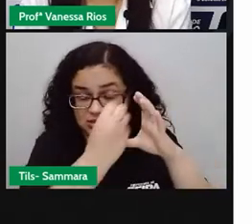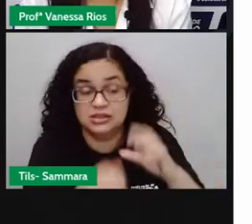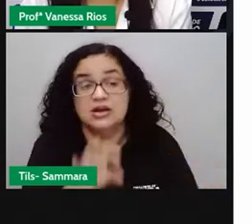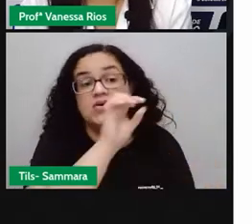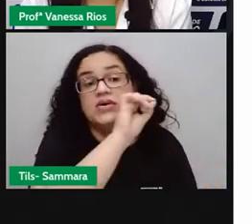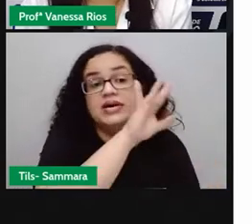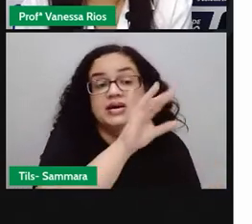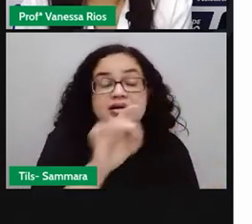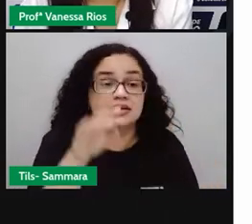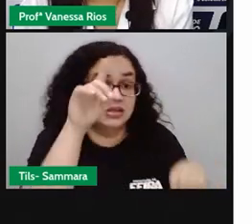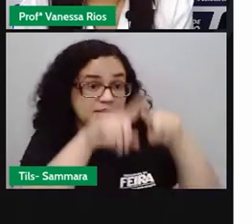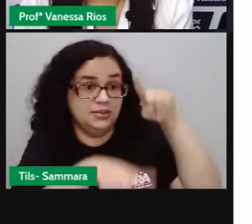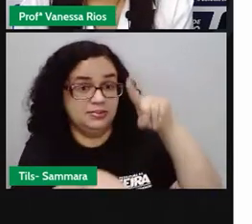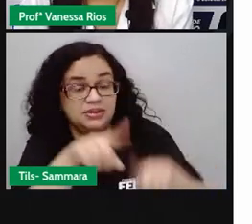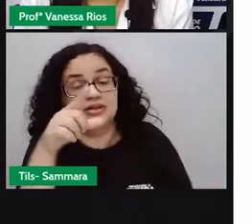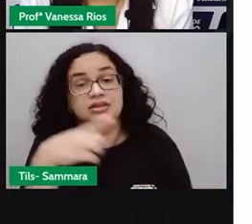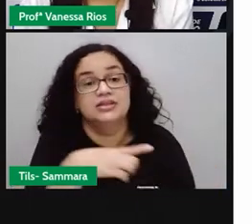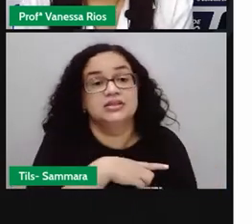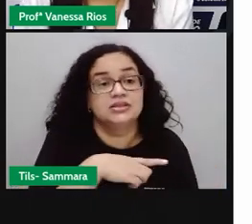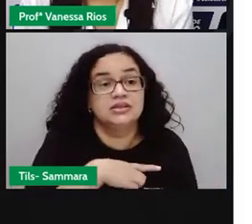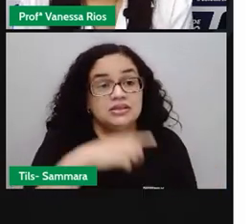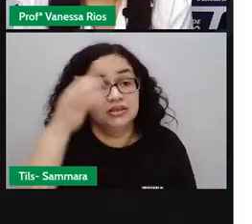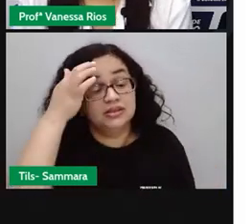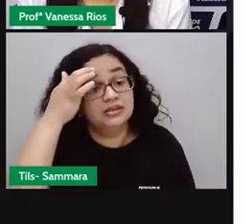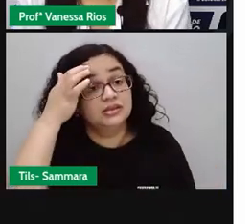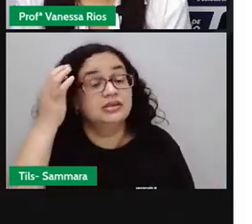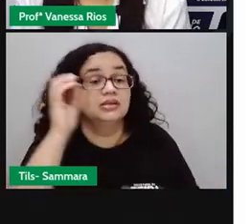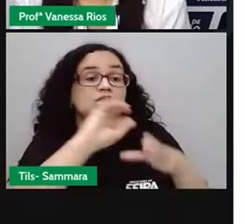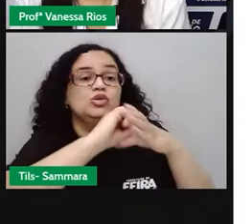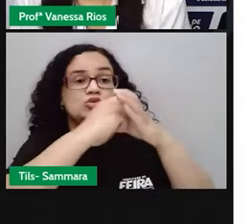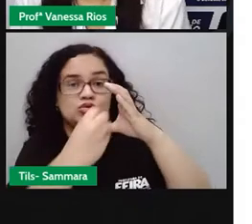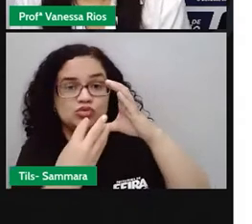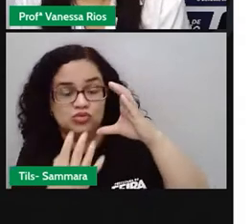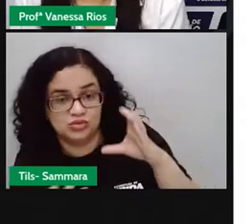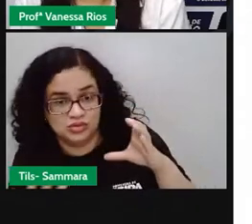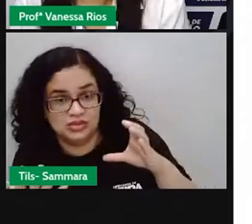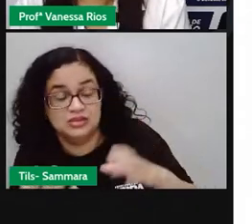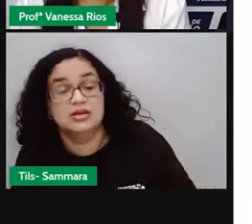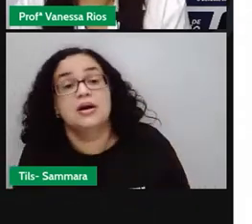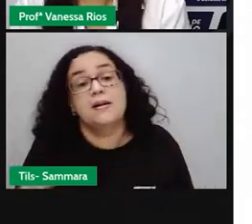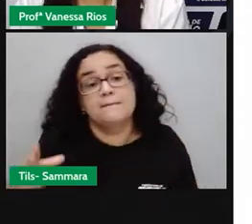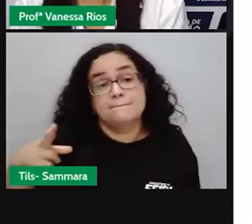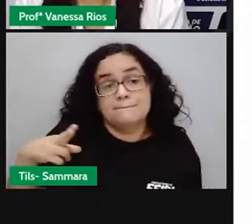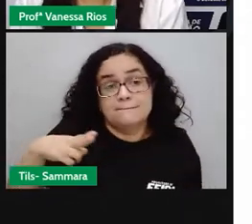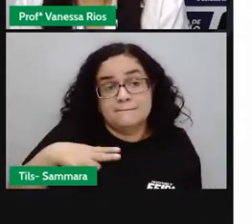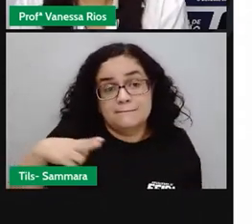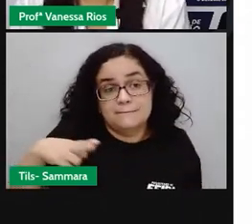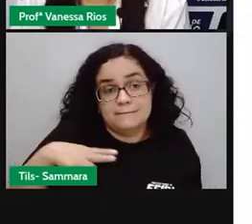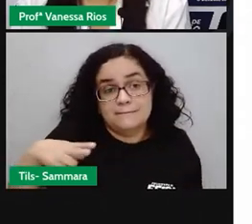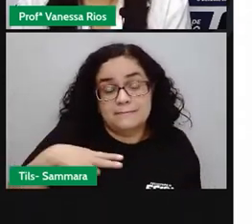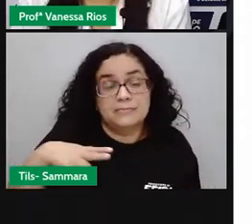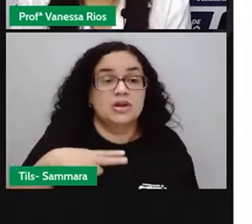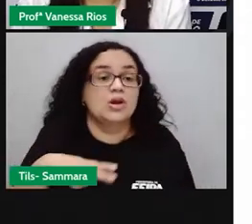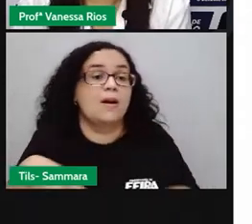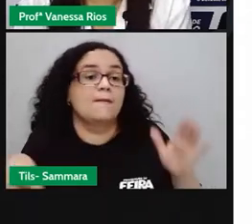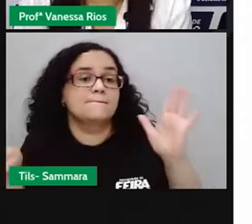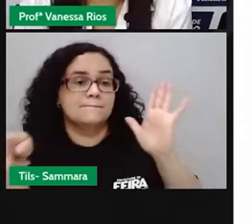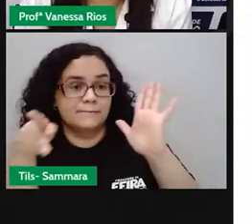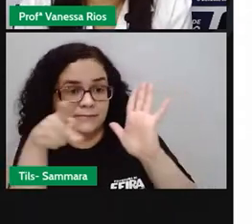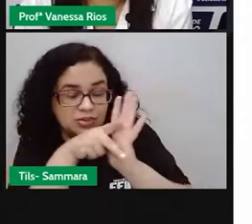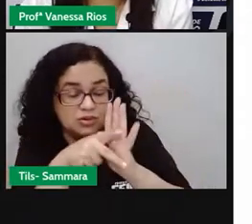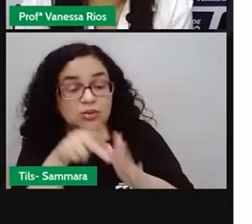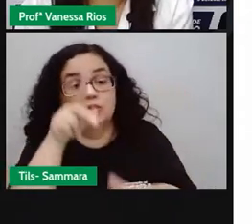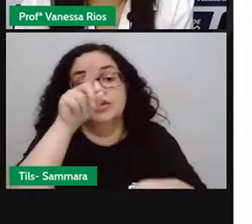cada material tem. E faz com que características sejam particulares, né? Sejam aí próprias de